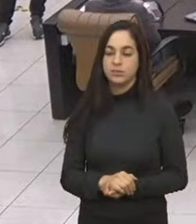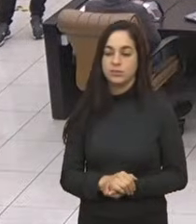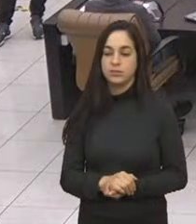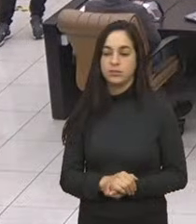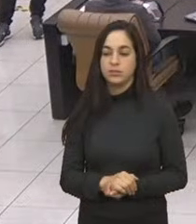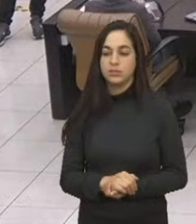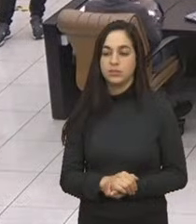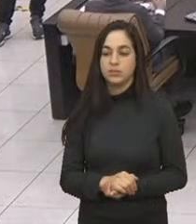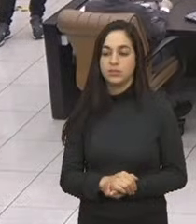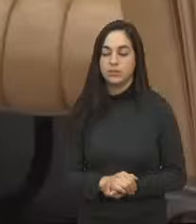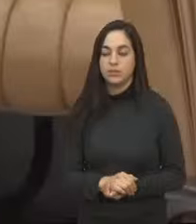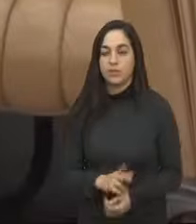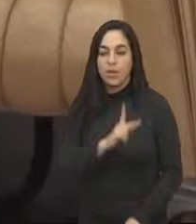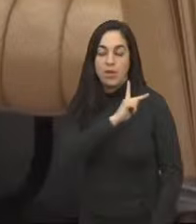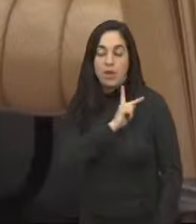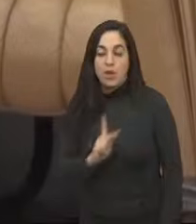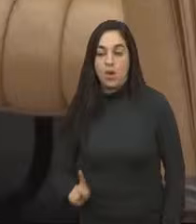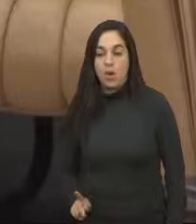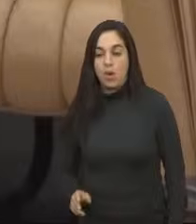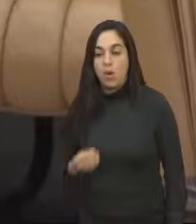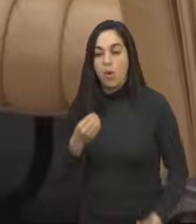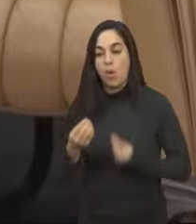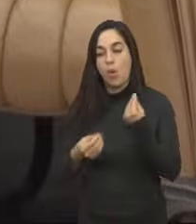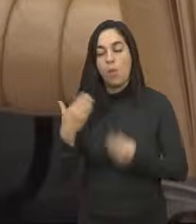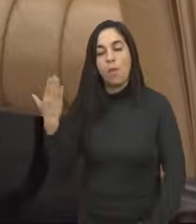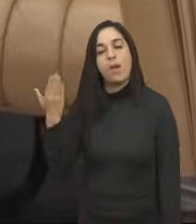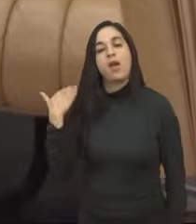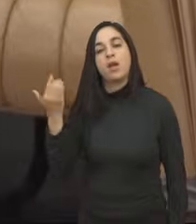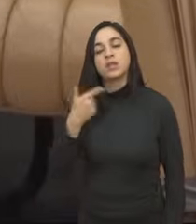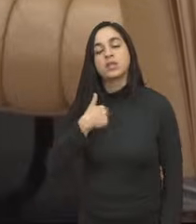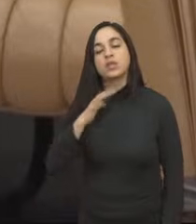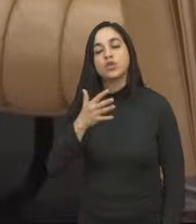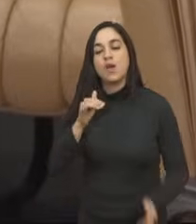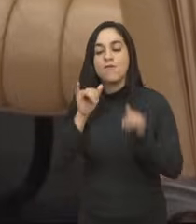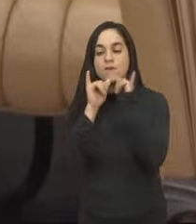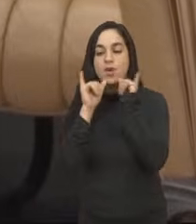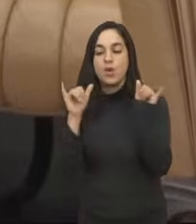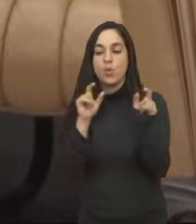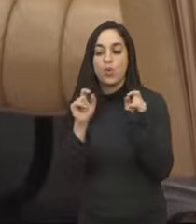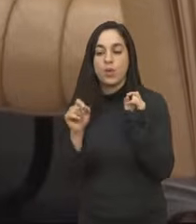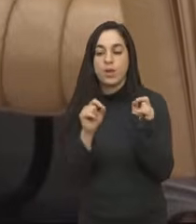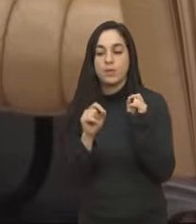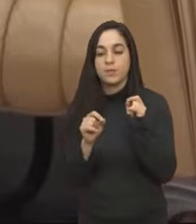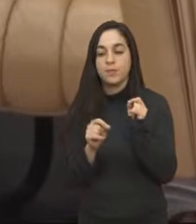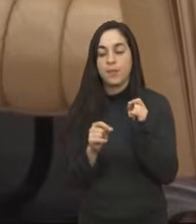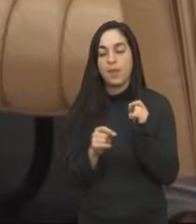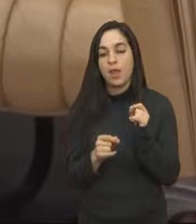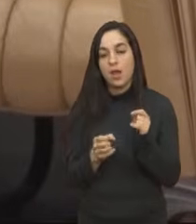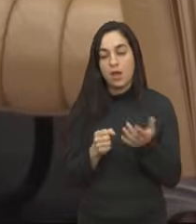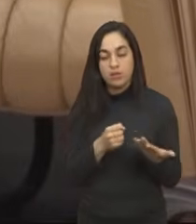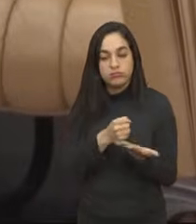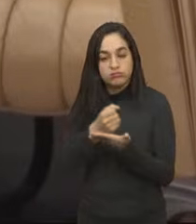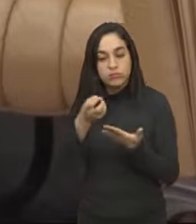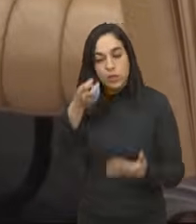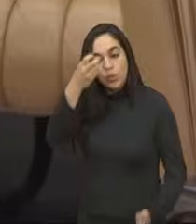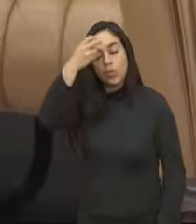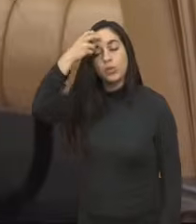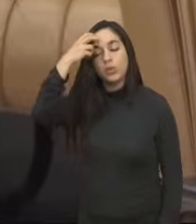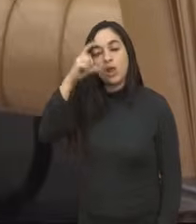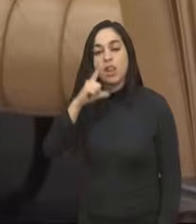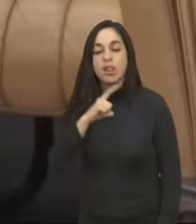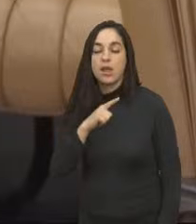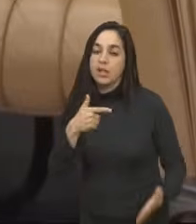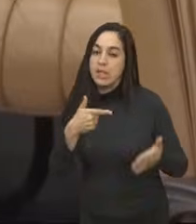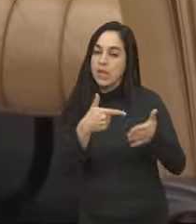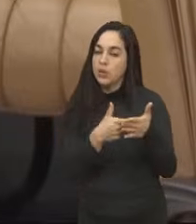Presidente, como eu já disse numa outra oportunidade aqui em sessão, a Fundação Cultural tem sido objeto de várias denúncias